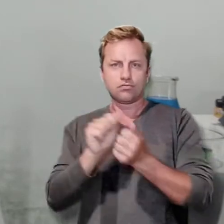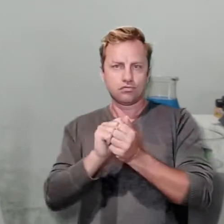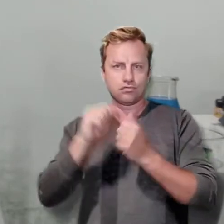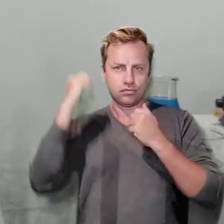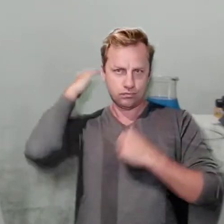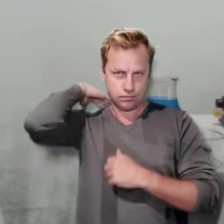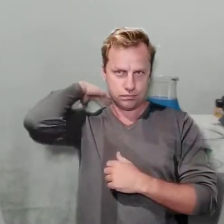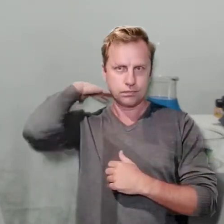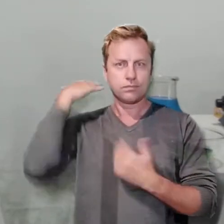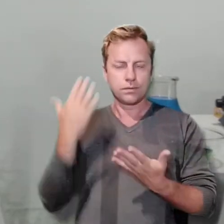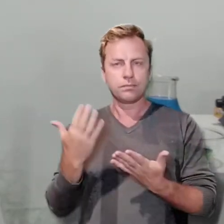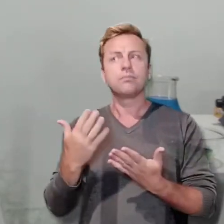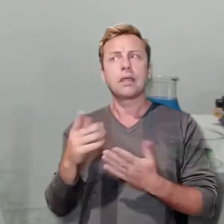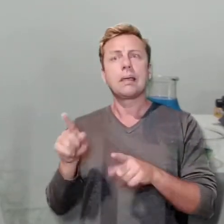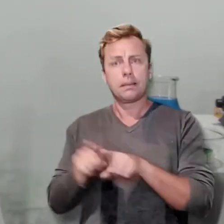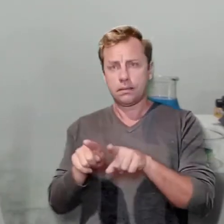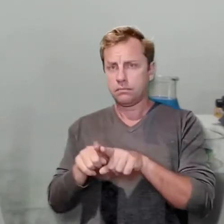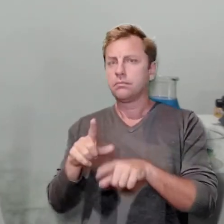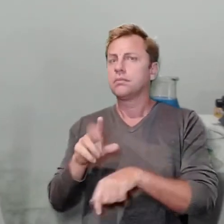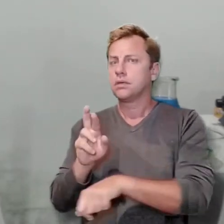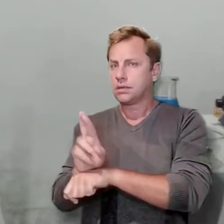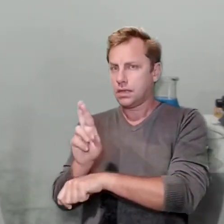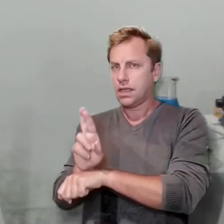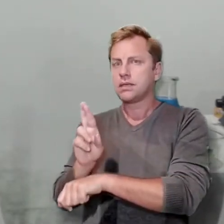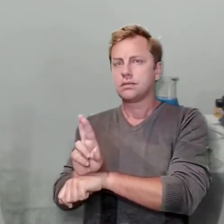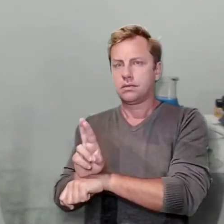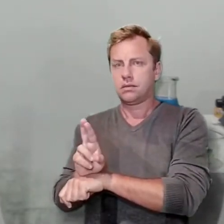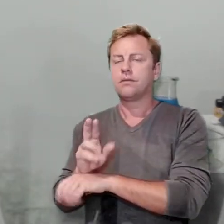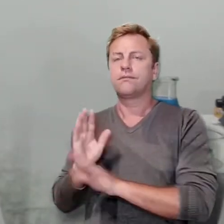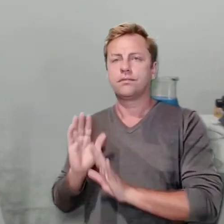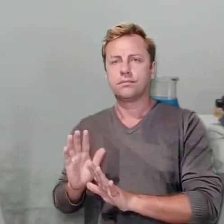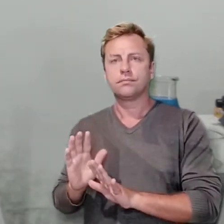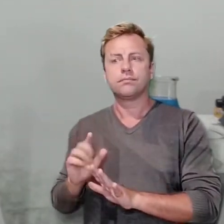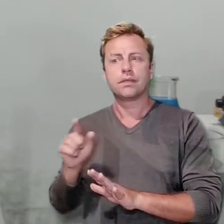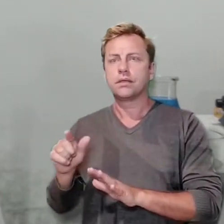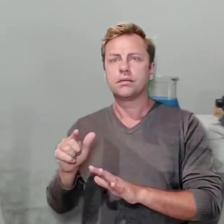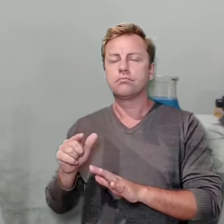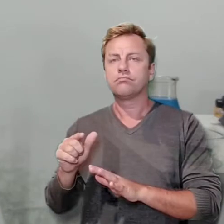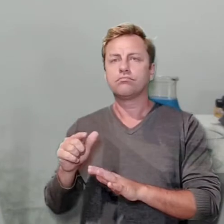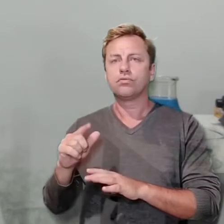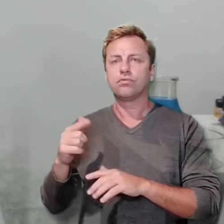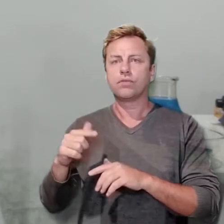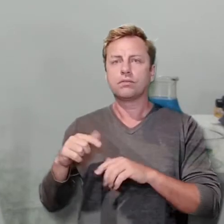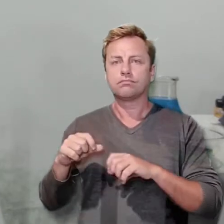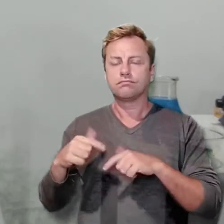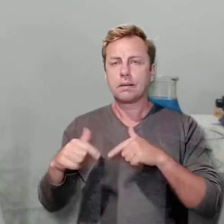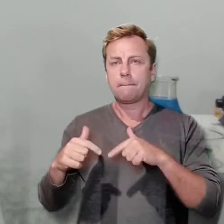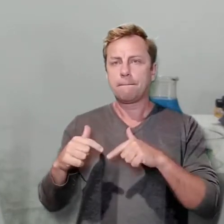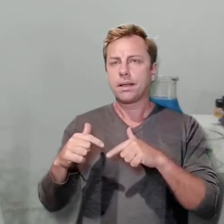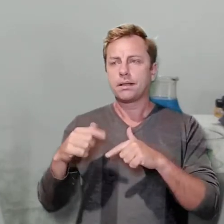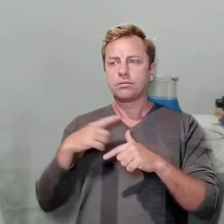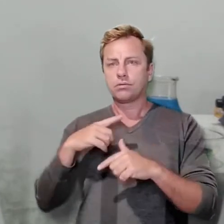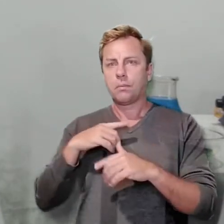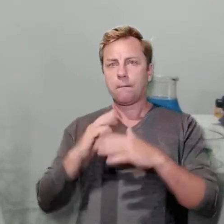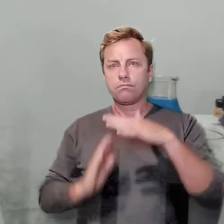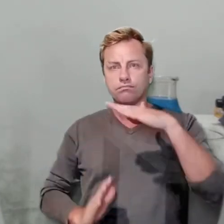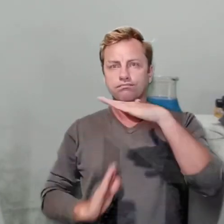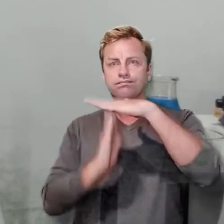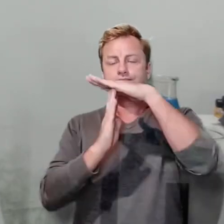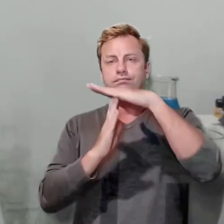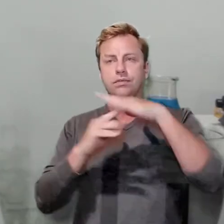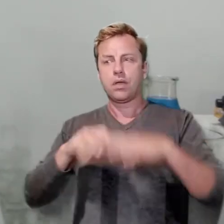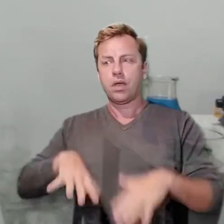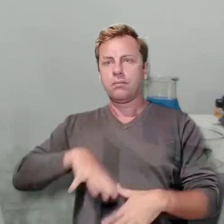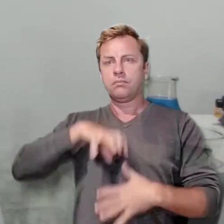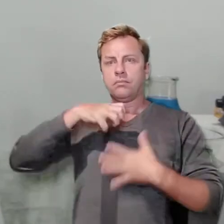nossos pulmões, ele também tem uma reserva, ele não trabalha a todo momento na sua capacidade